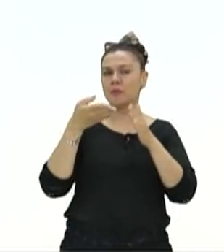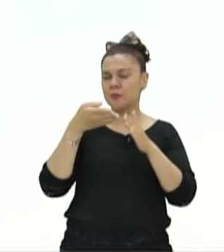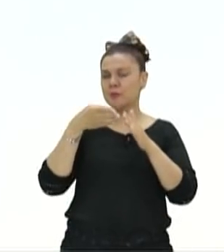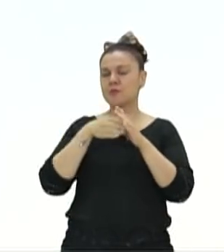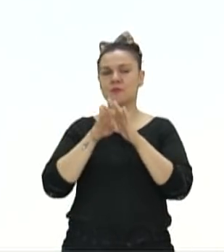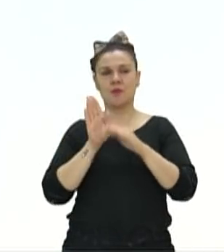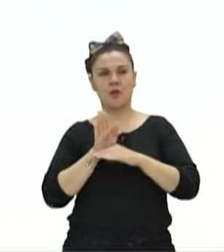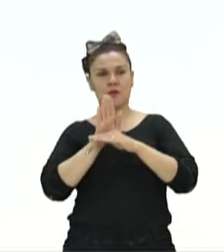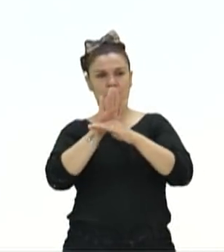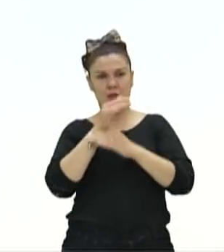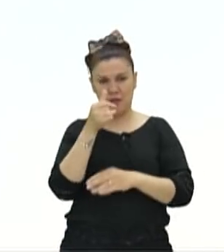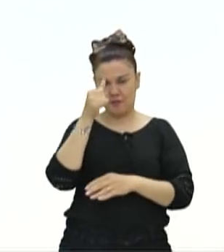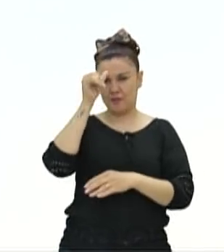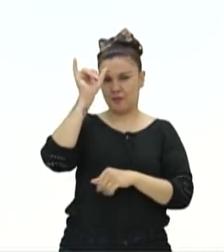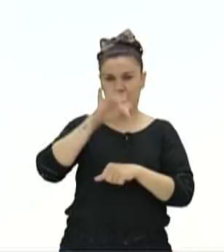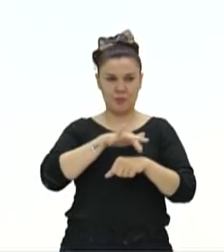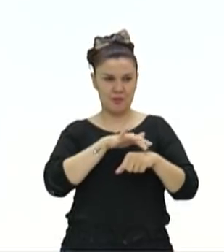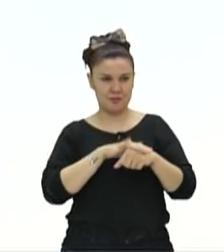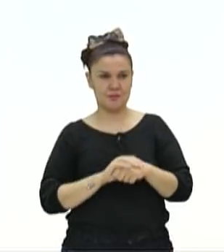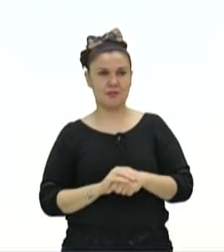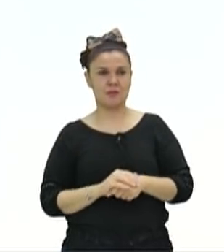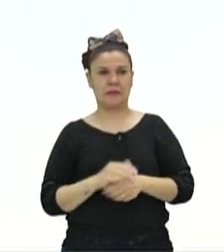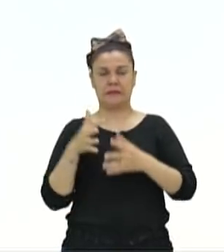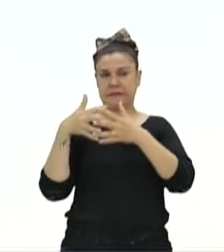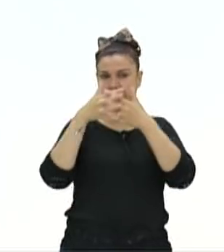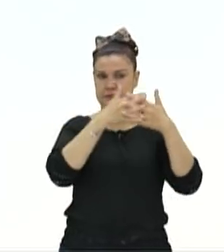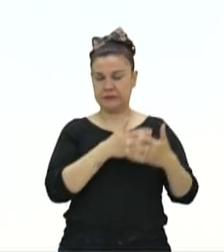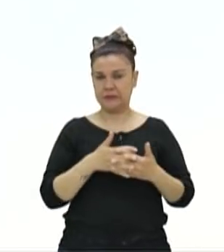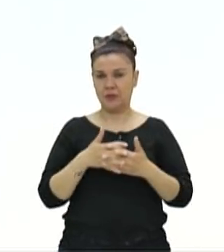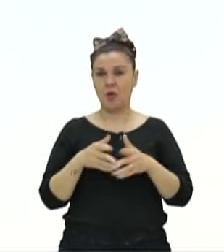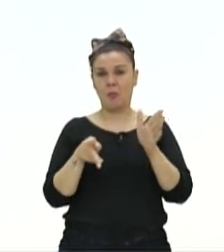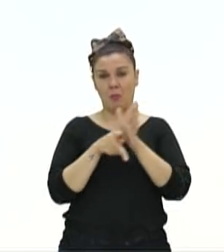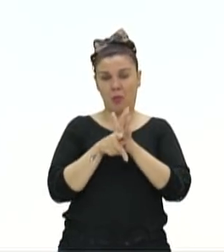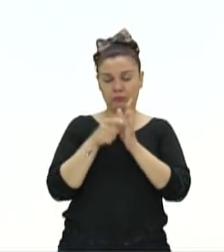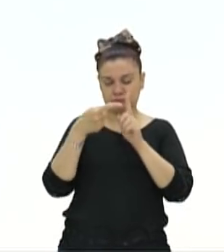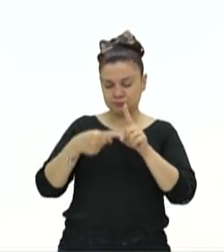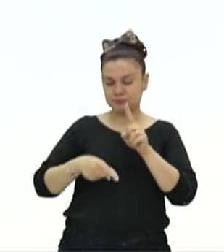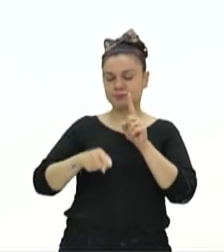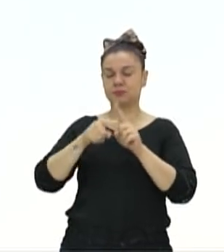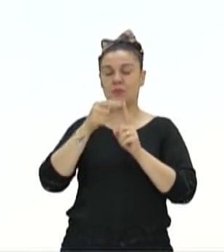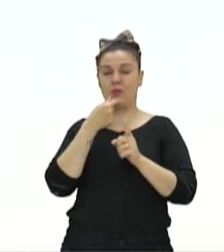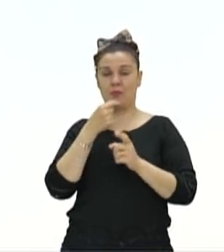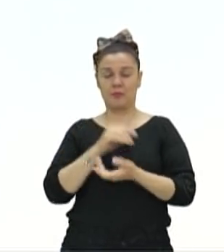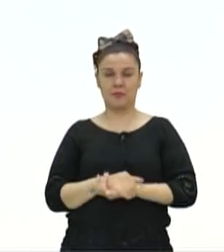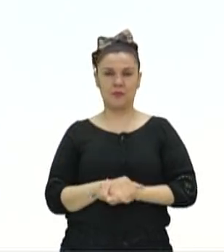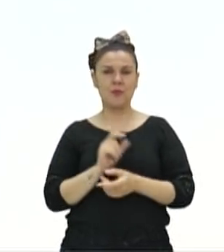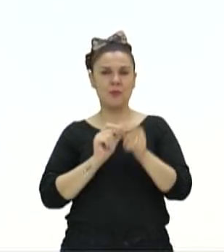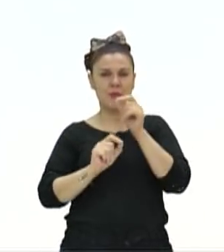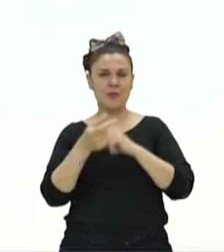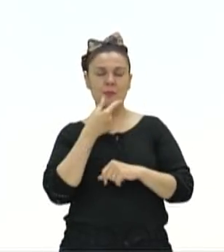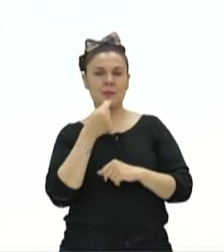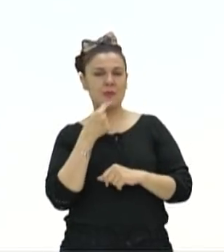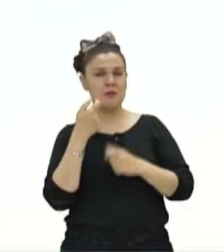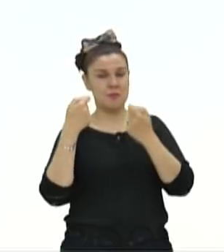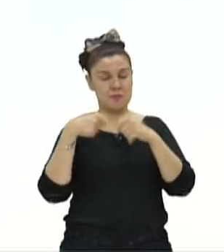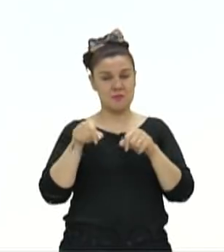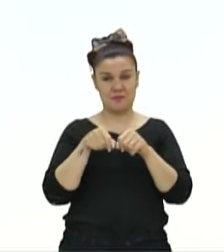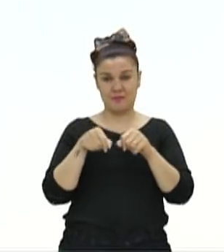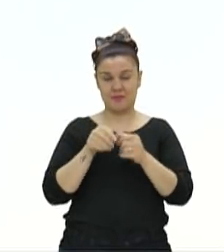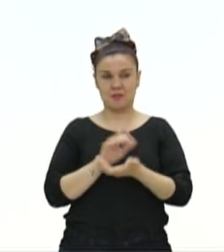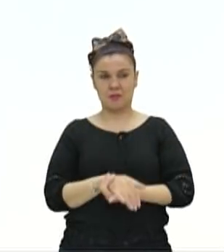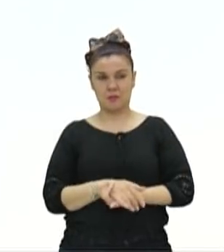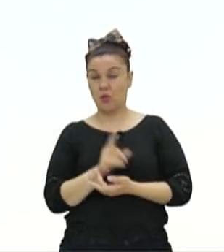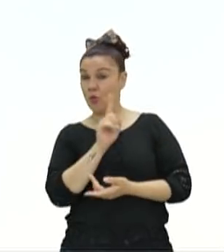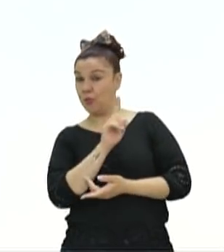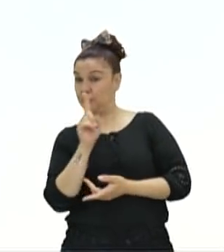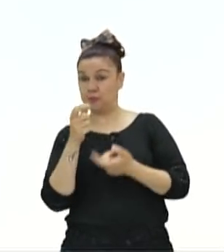hábitos podem ajudar a evitar doenças e complicações no sistema genital masculino? O que os meninos, os homens têm que fazer